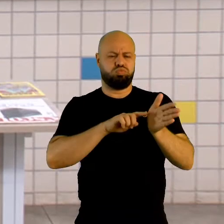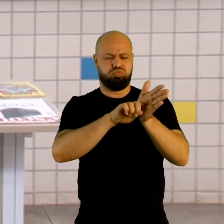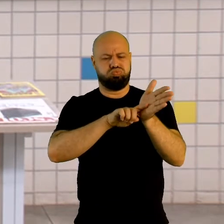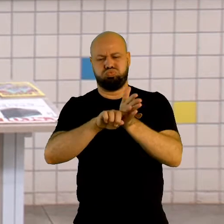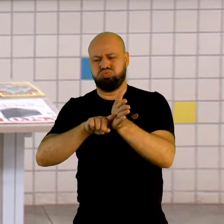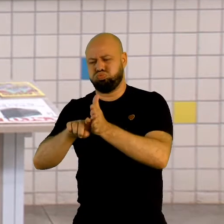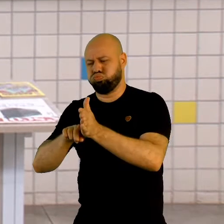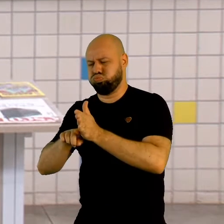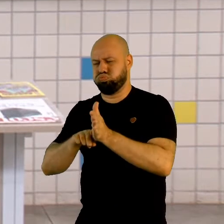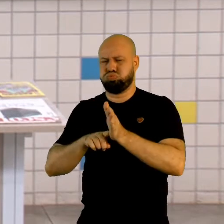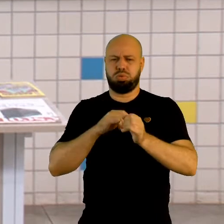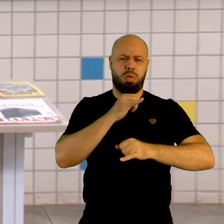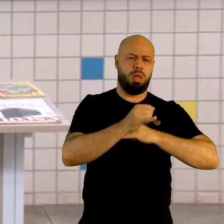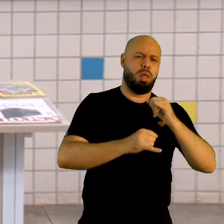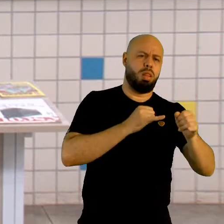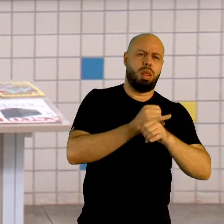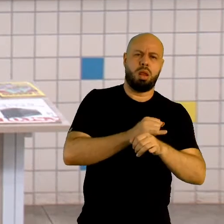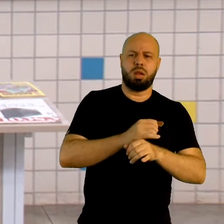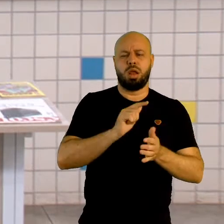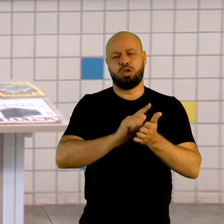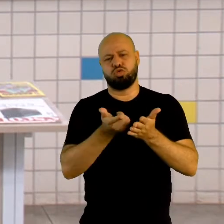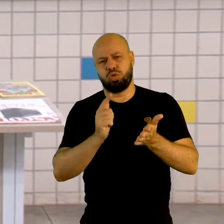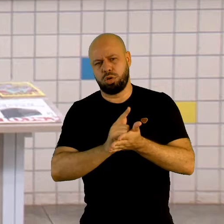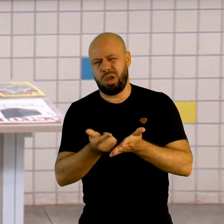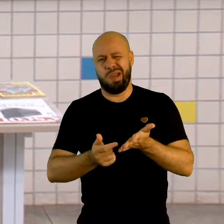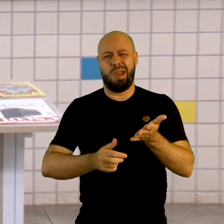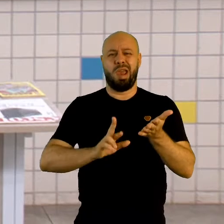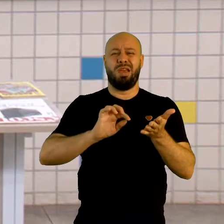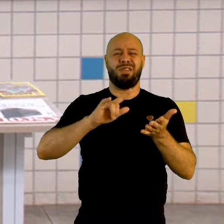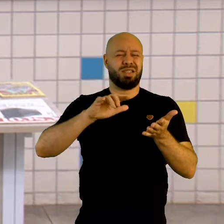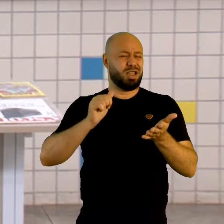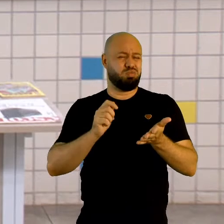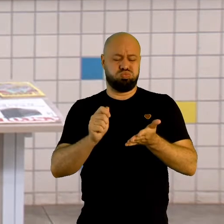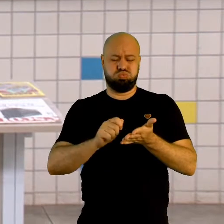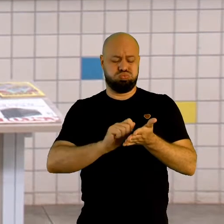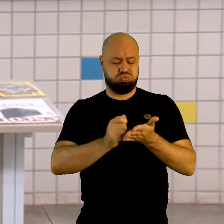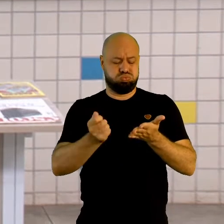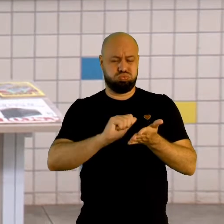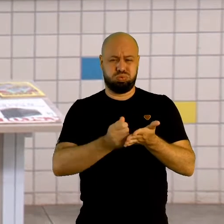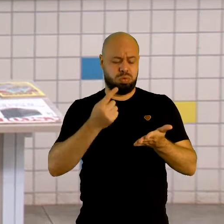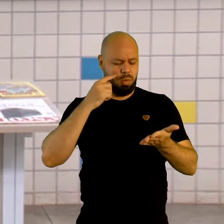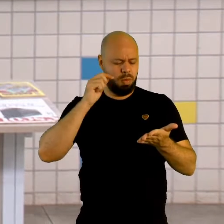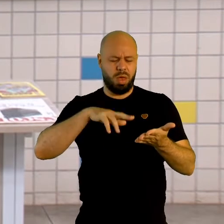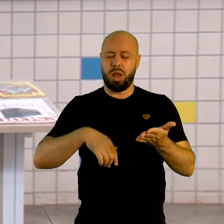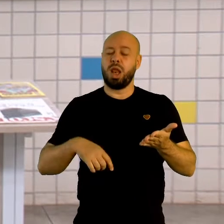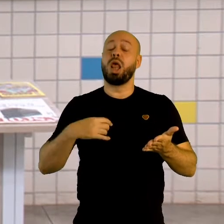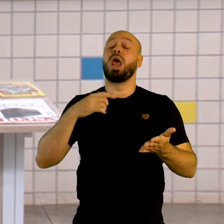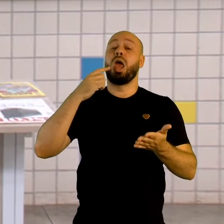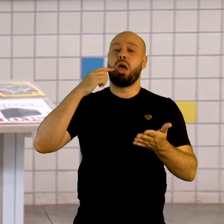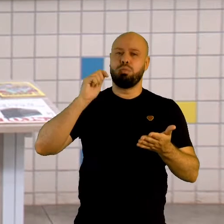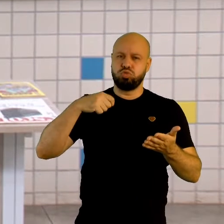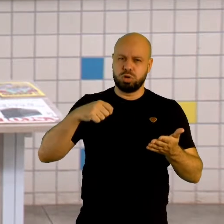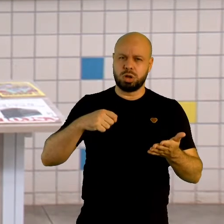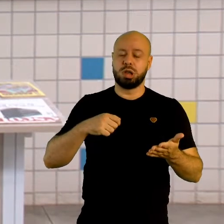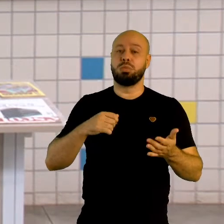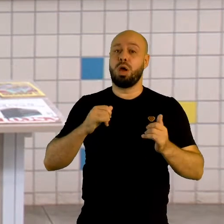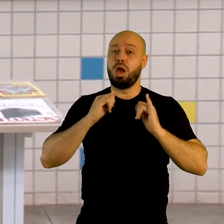e internet de fontes seguras e confiáveis que contenham informações sobre o